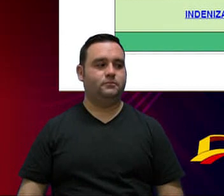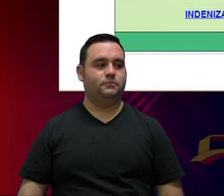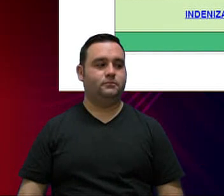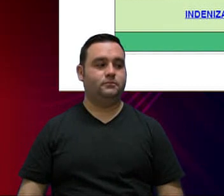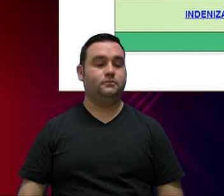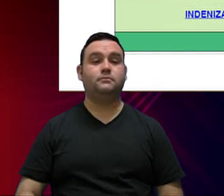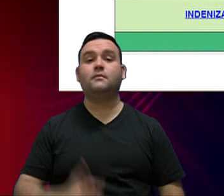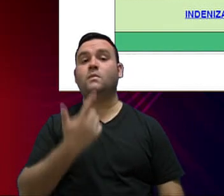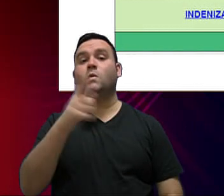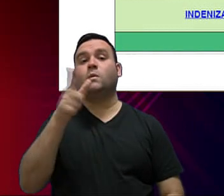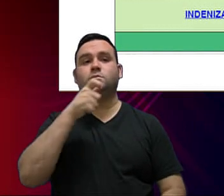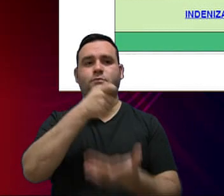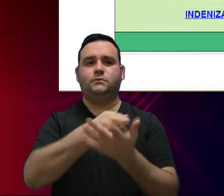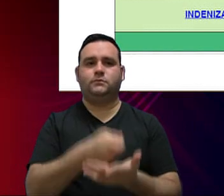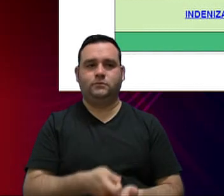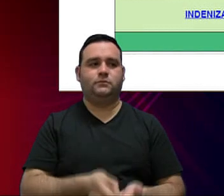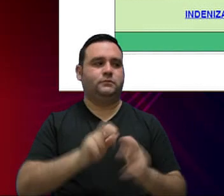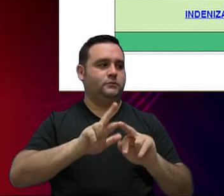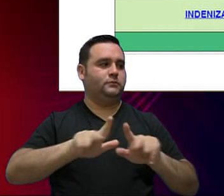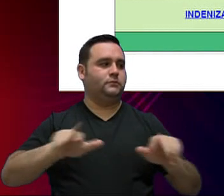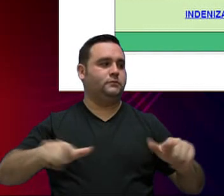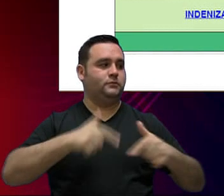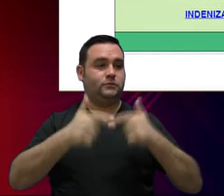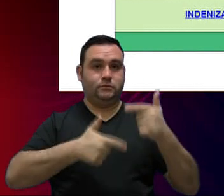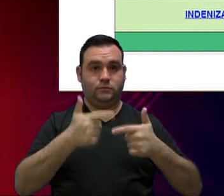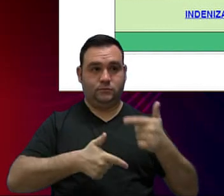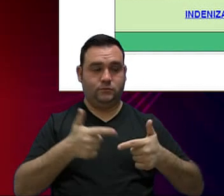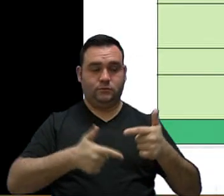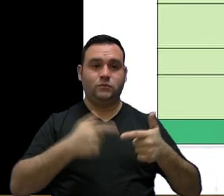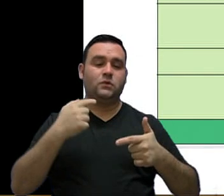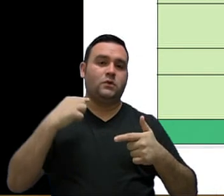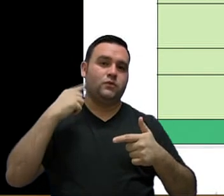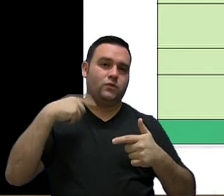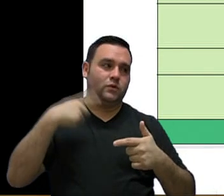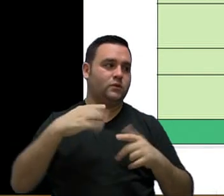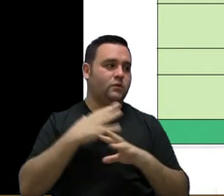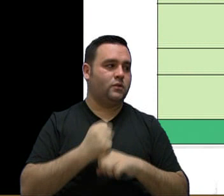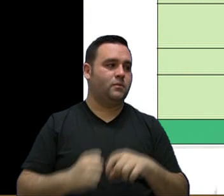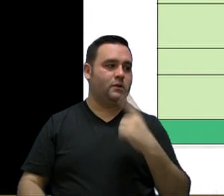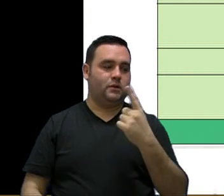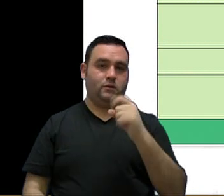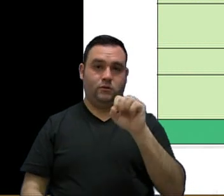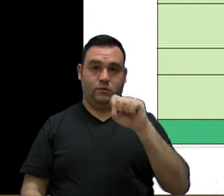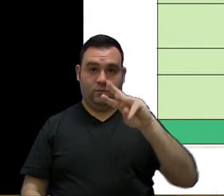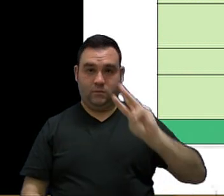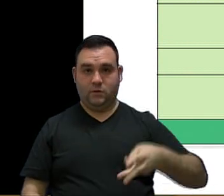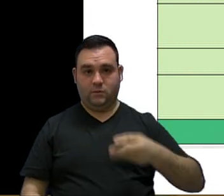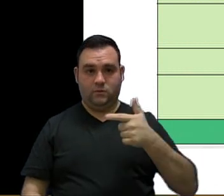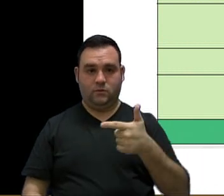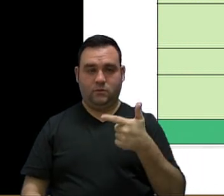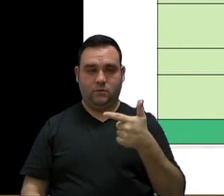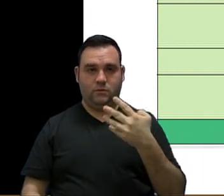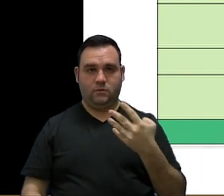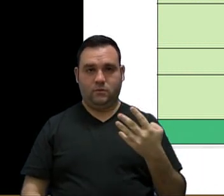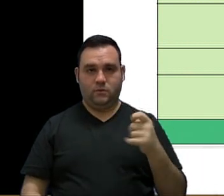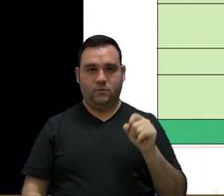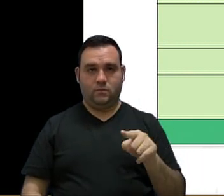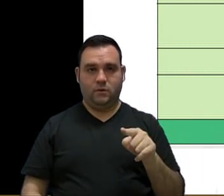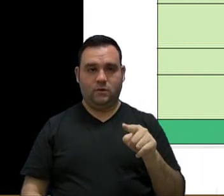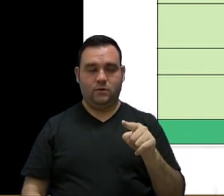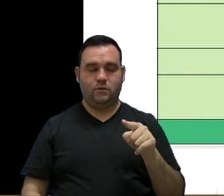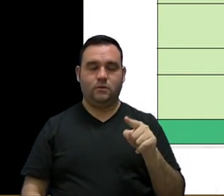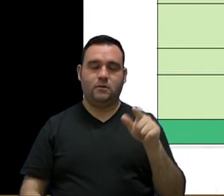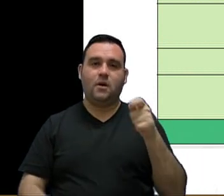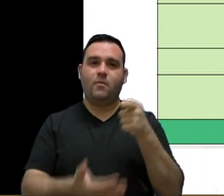é só as outras despesas serviço de pessoa jurídica no total de 108 milhões duzentos e quarenta e quatro mil